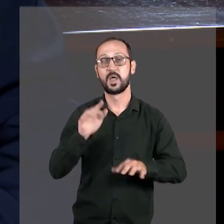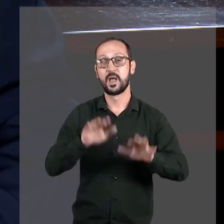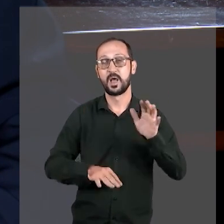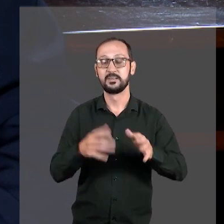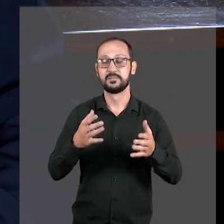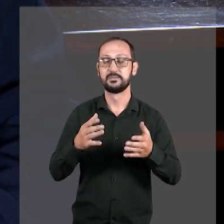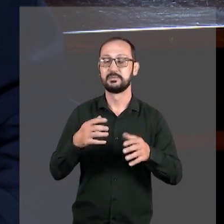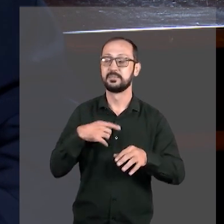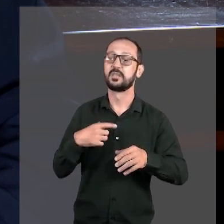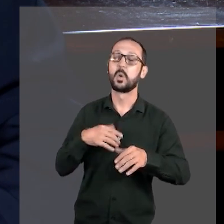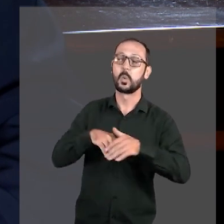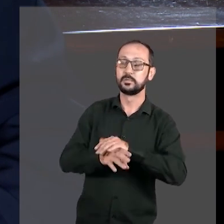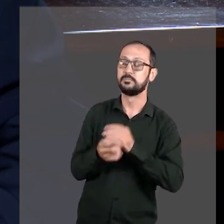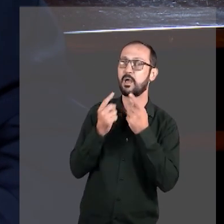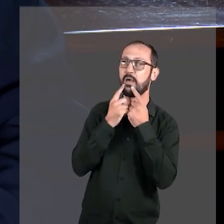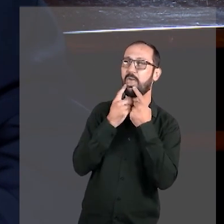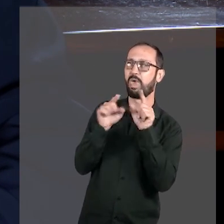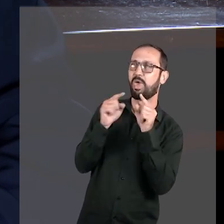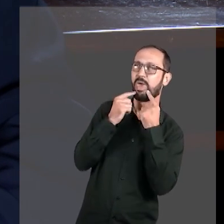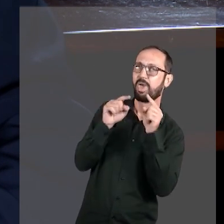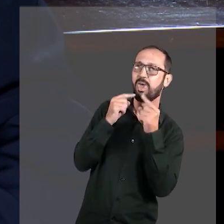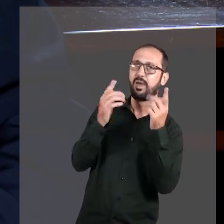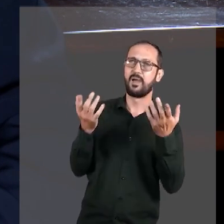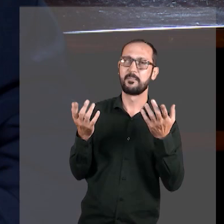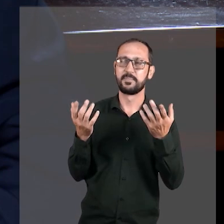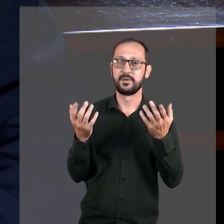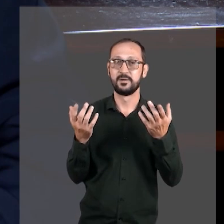às vezes, a gente reclamar que